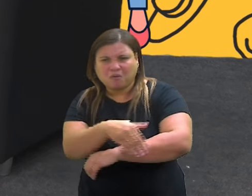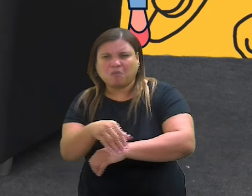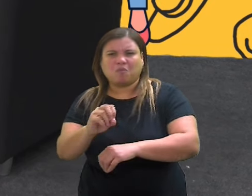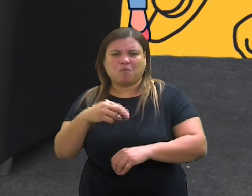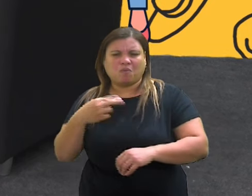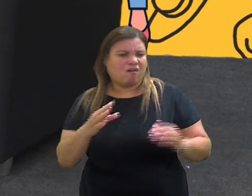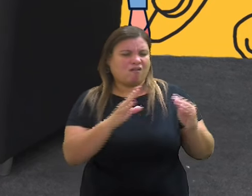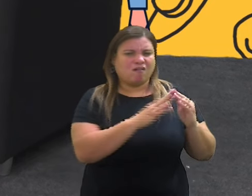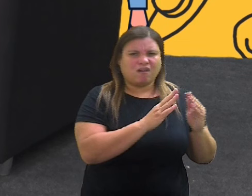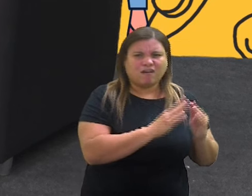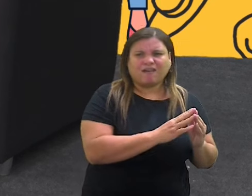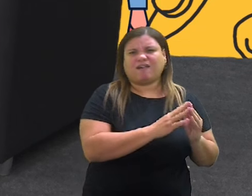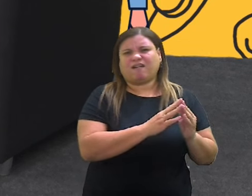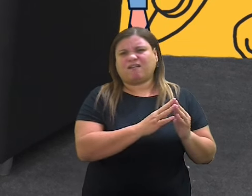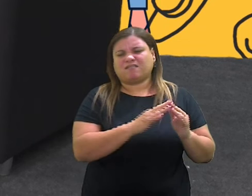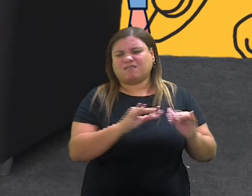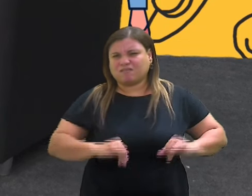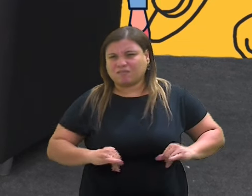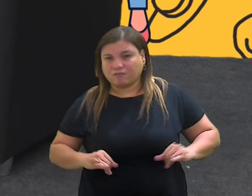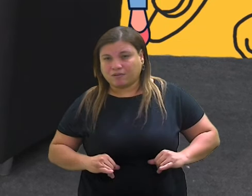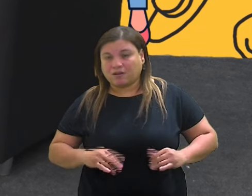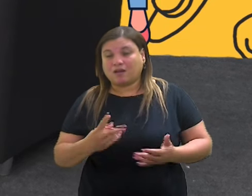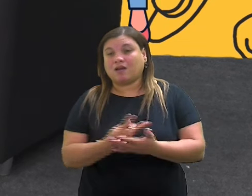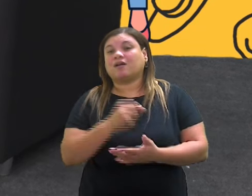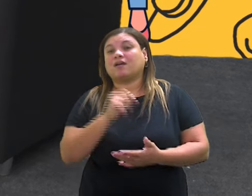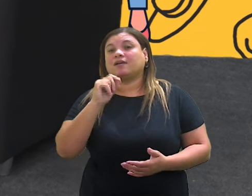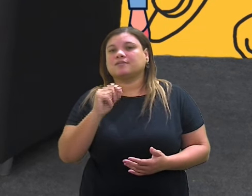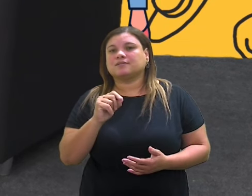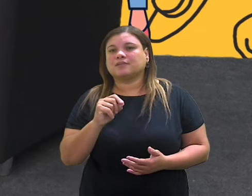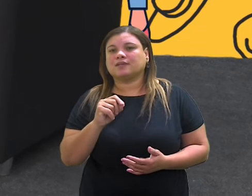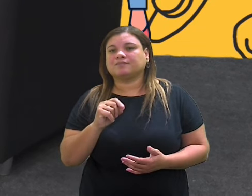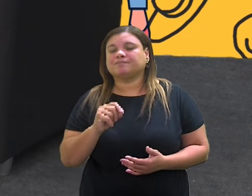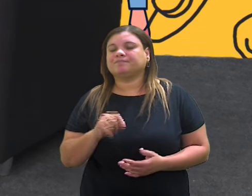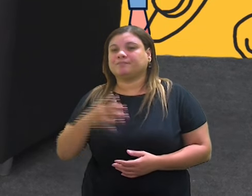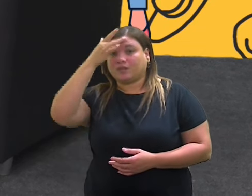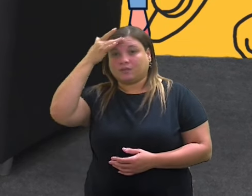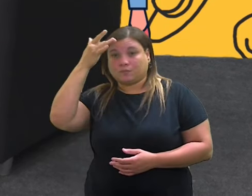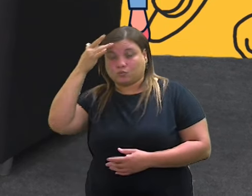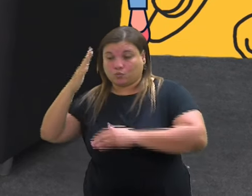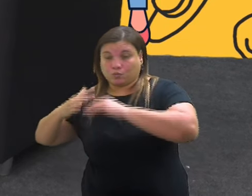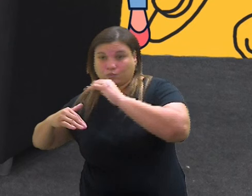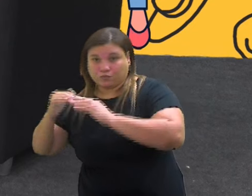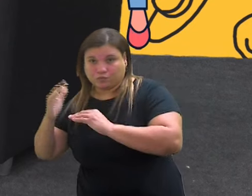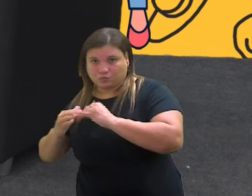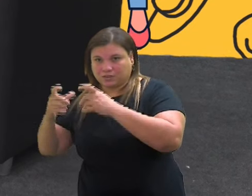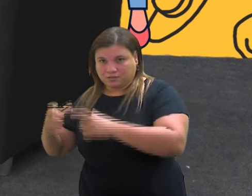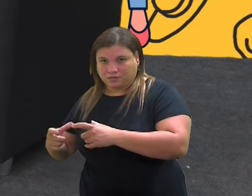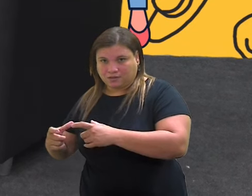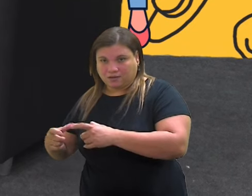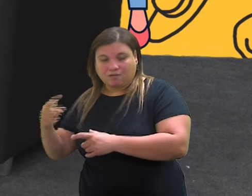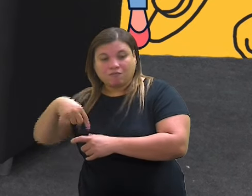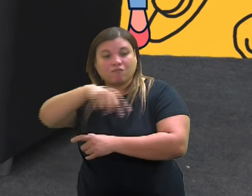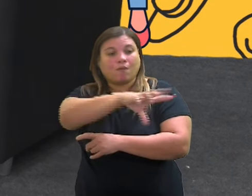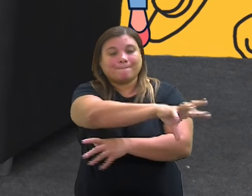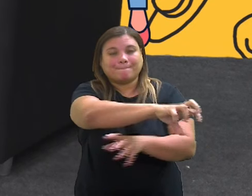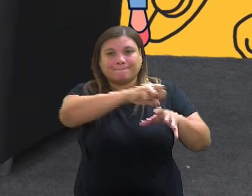veterinário, passa por todo esse processo de tratamento, vacinação, alguns já entregam os animais castrados e aí esse animal